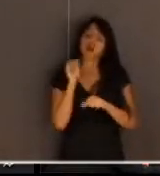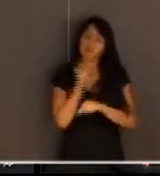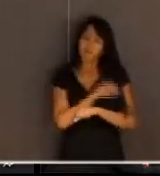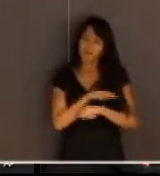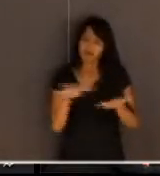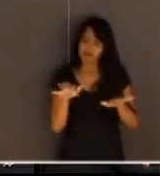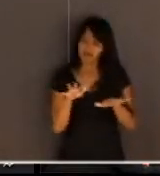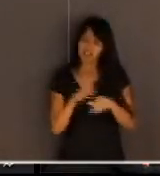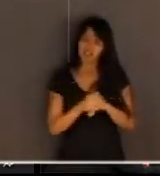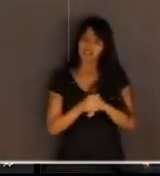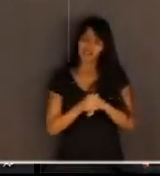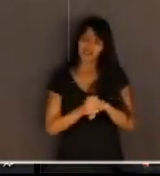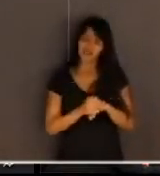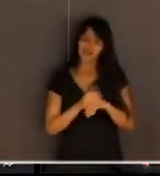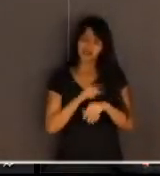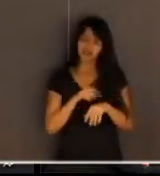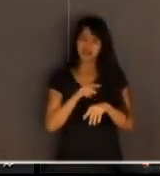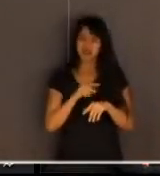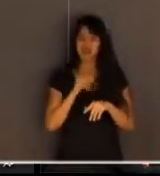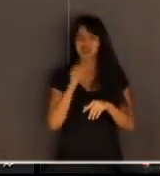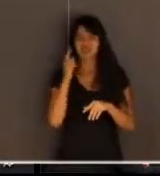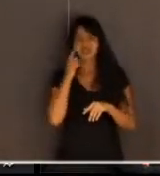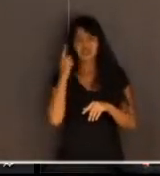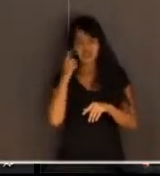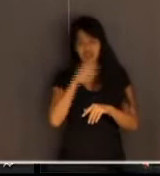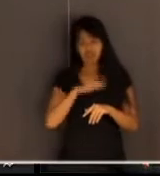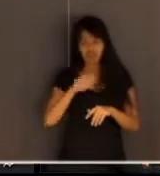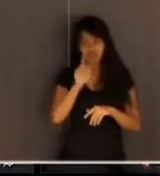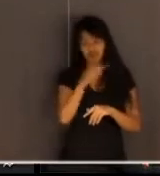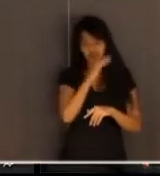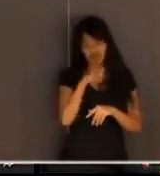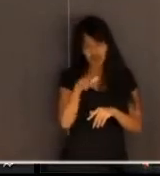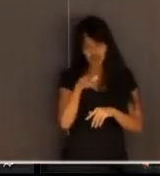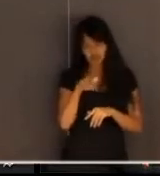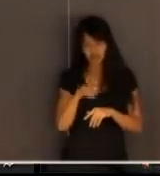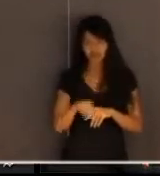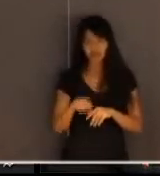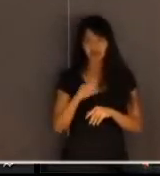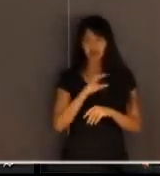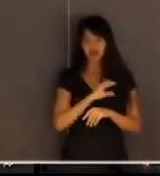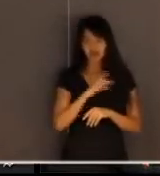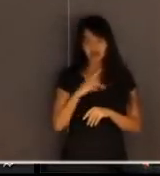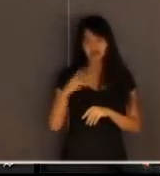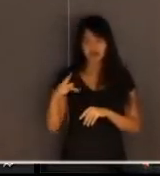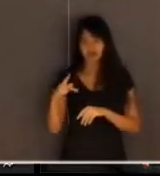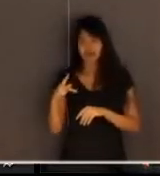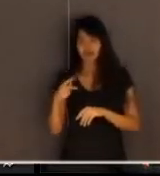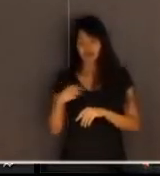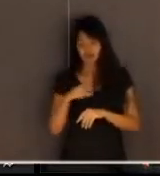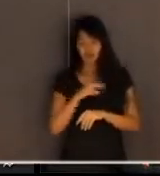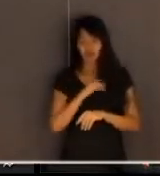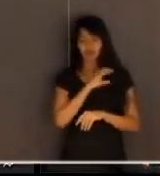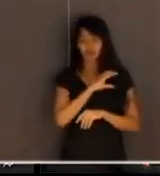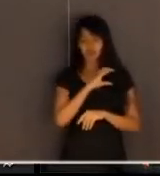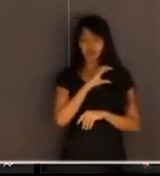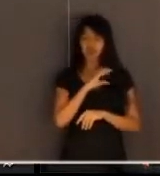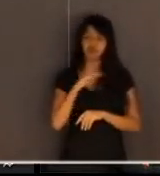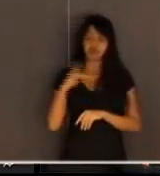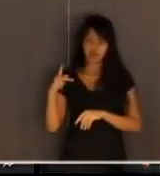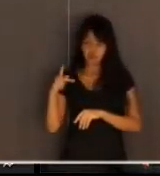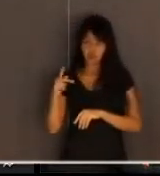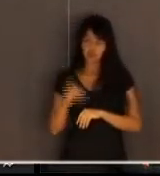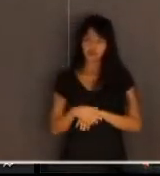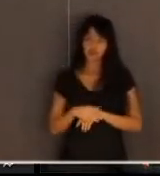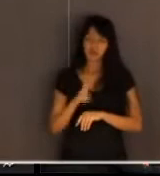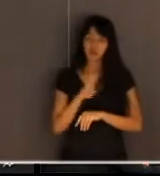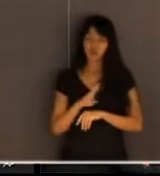das nulidades? O Código de Processo Penal, o nosso Código de Processo Penal, ele